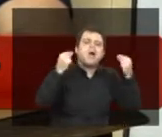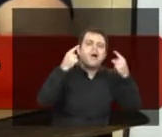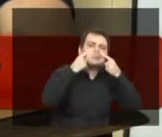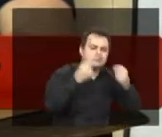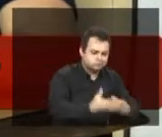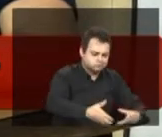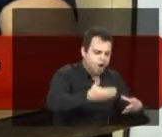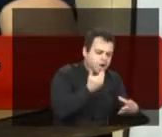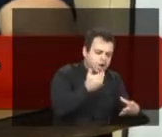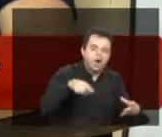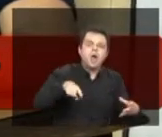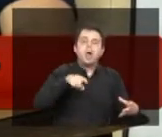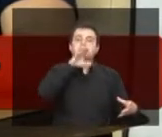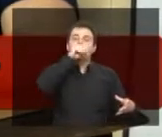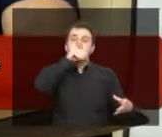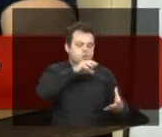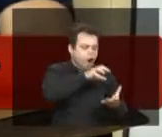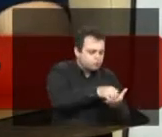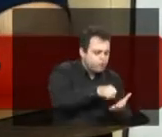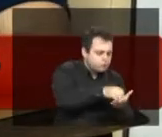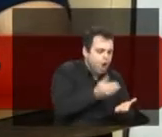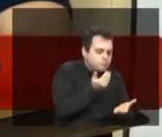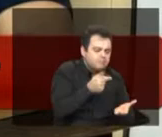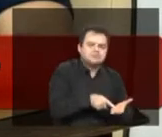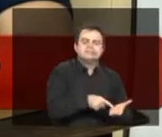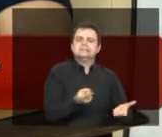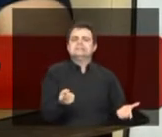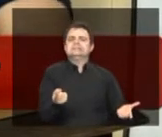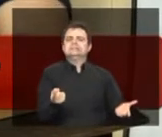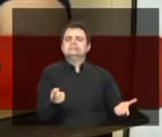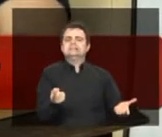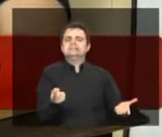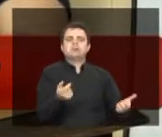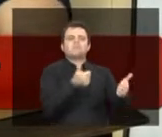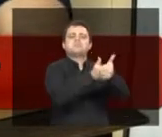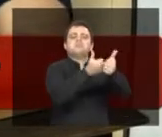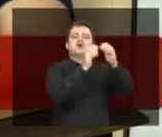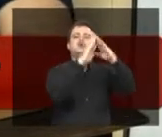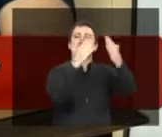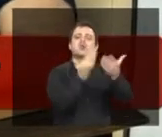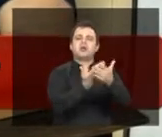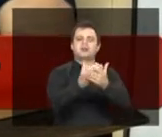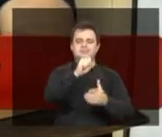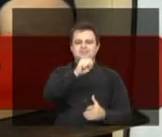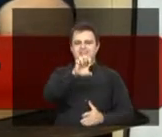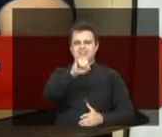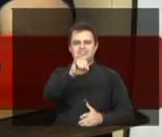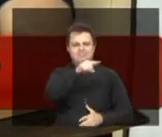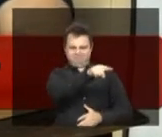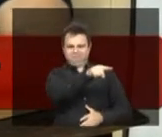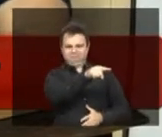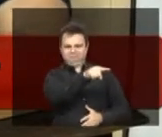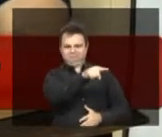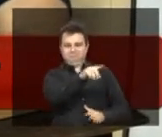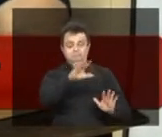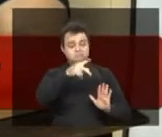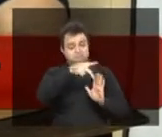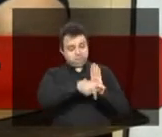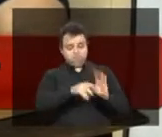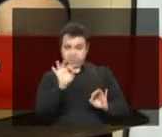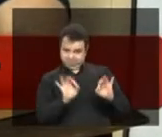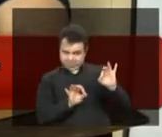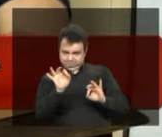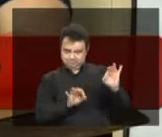SESI, né? Eu até quero dar esse parecer aqui para o pessoal, né? O nosso projeto não